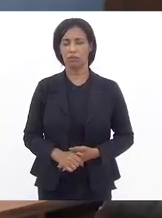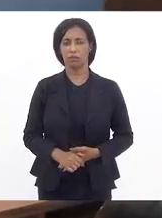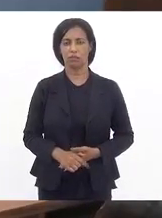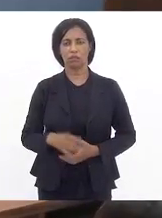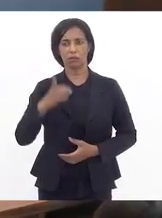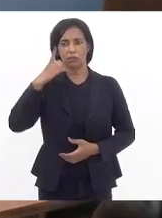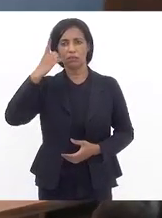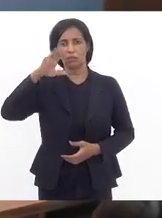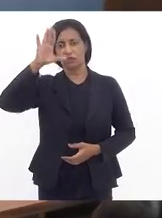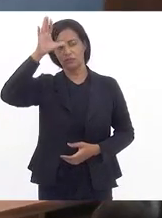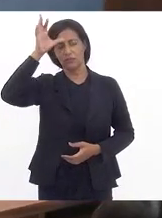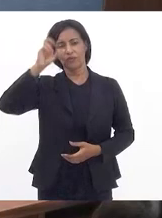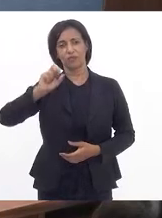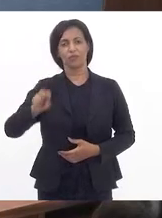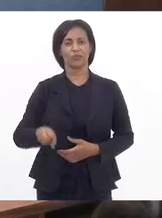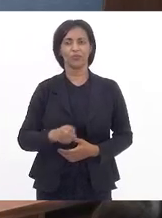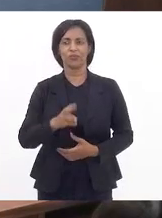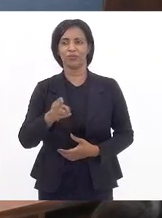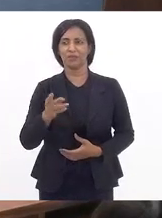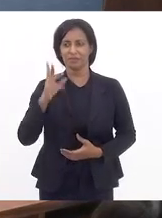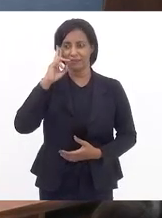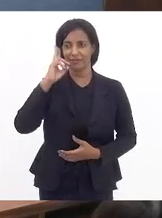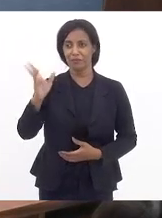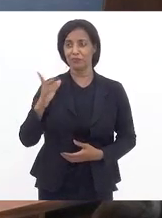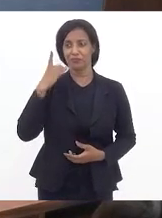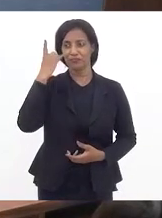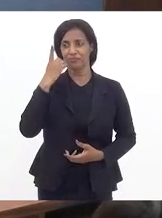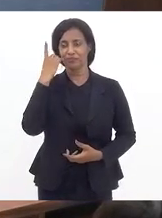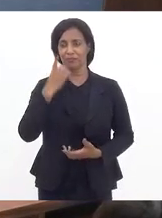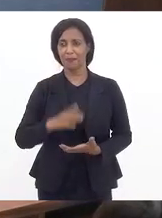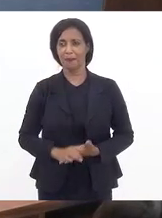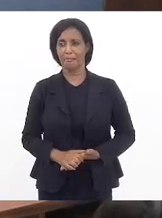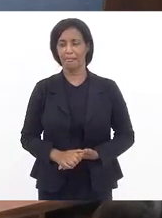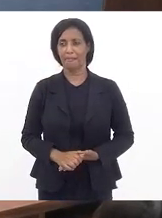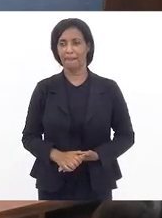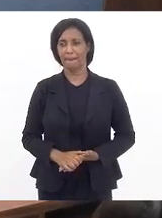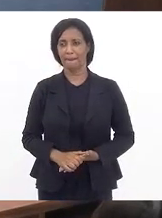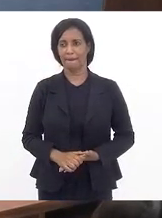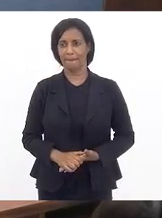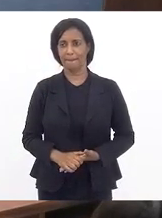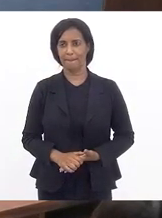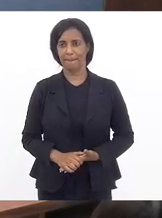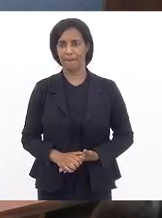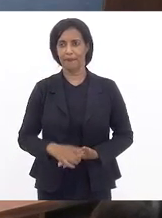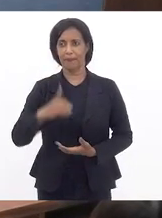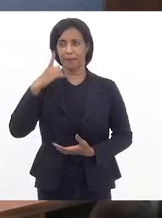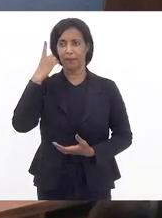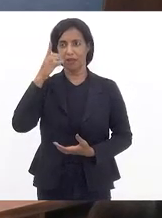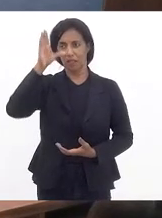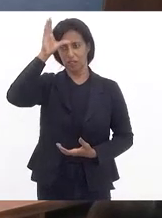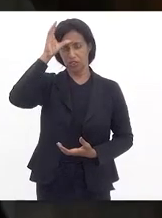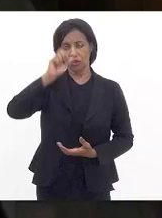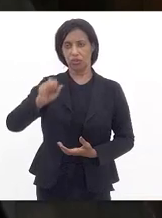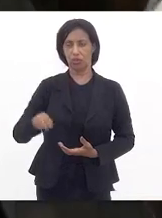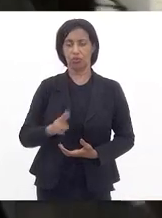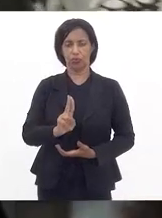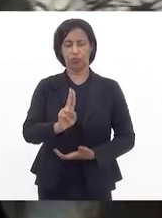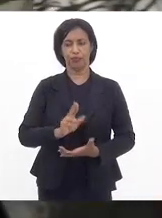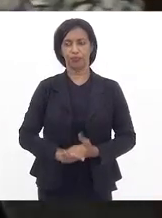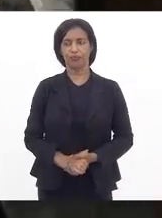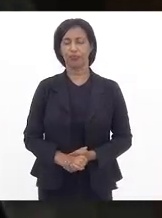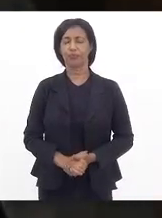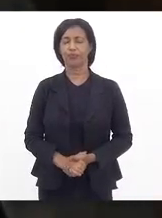tia Ju senhoras deputadas e senhores deputados Deputado a tia Ju